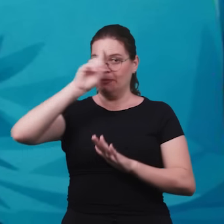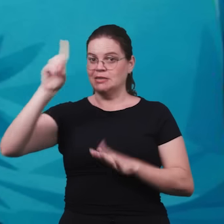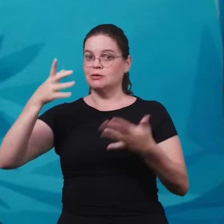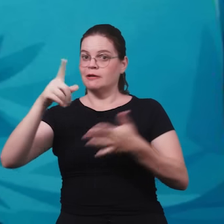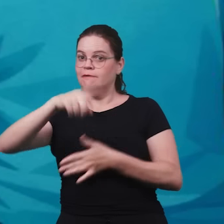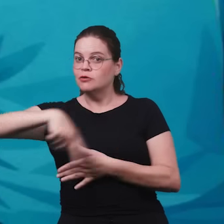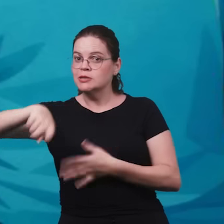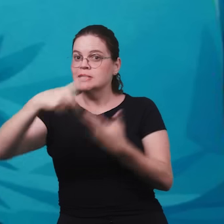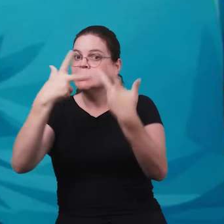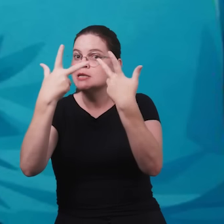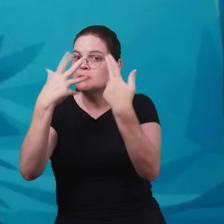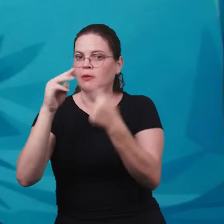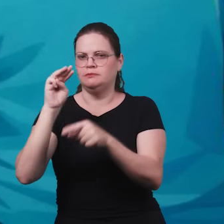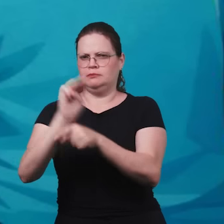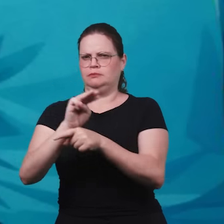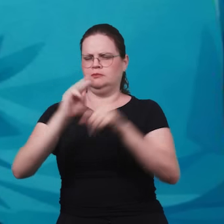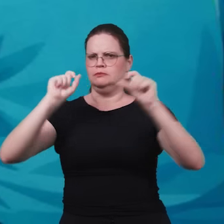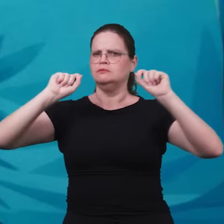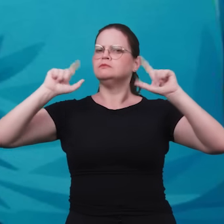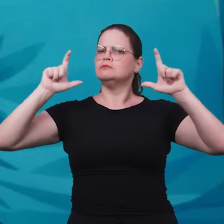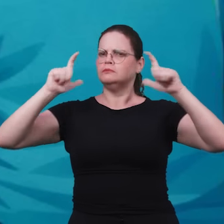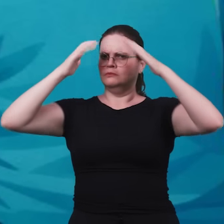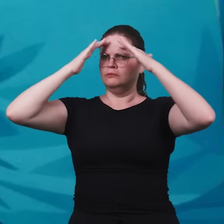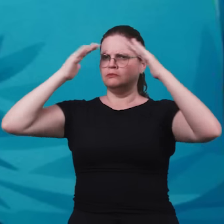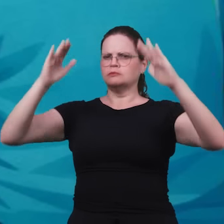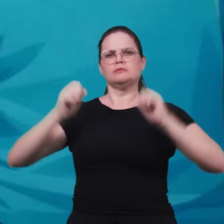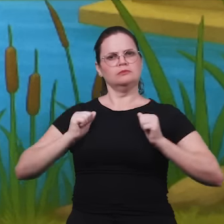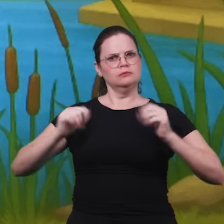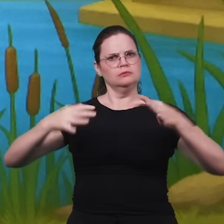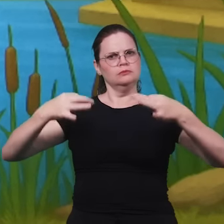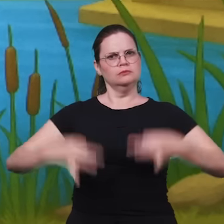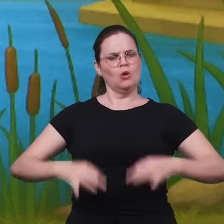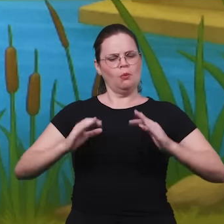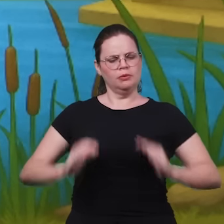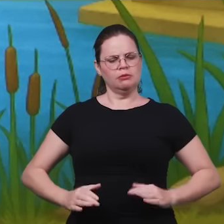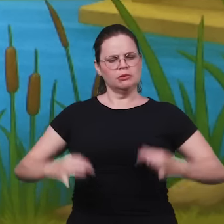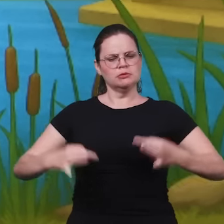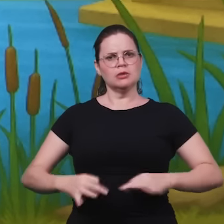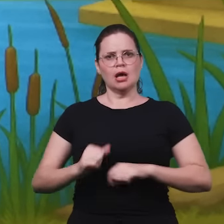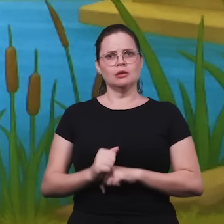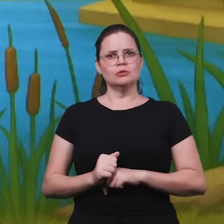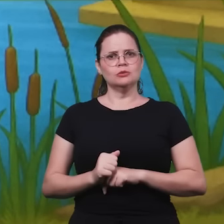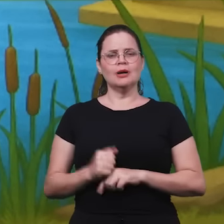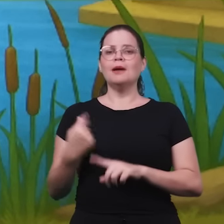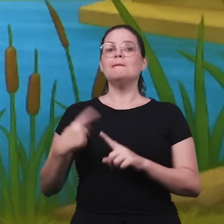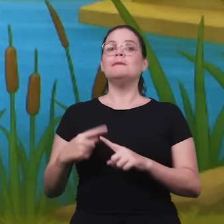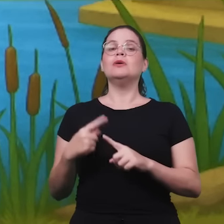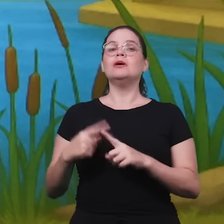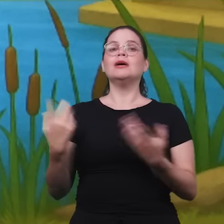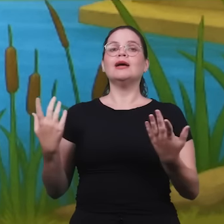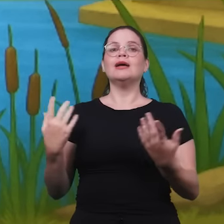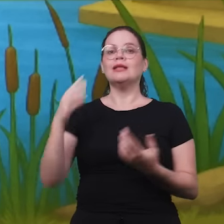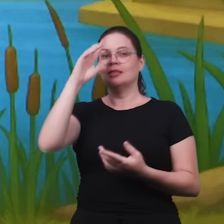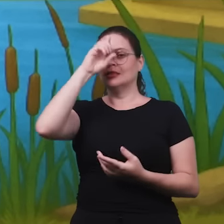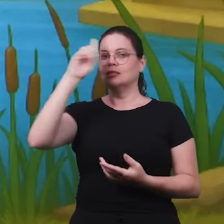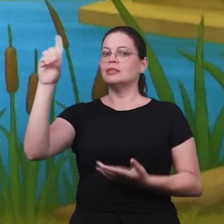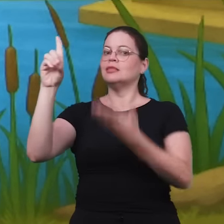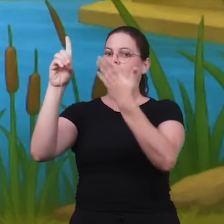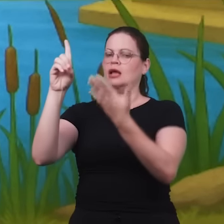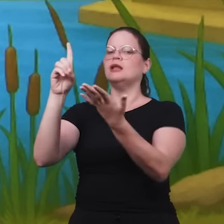Miriam, atentos, obedientes, com atitude, porque o Senhor quer nos